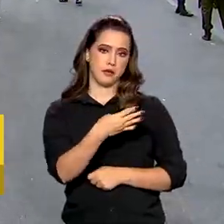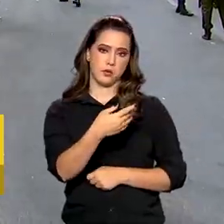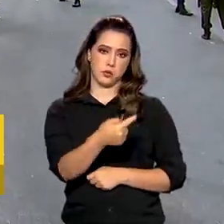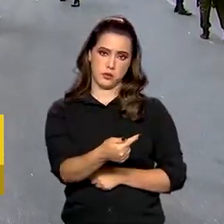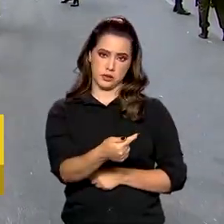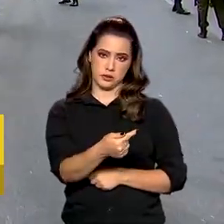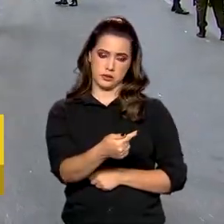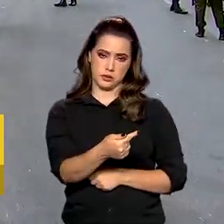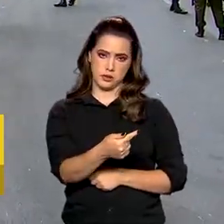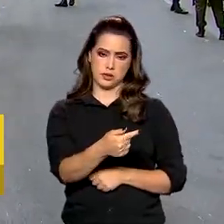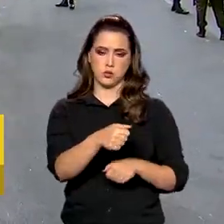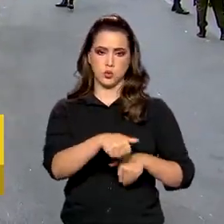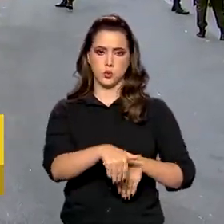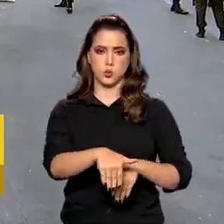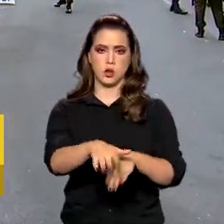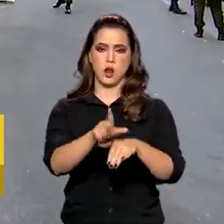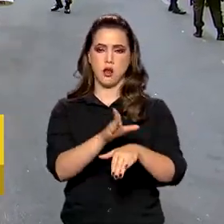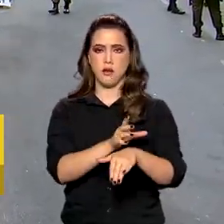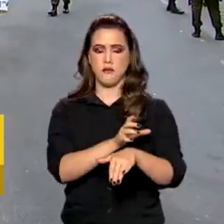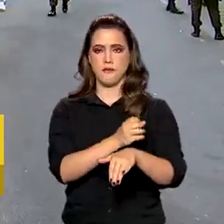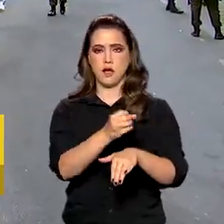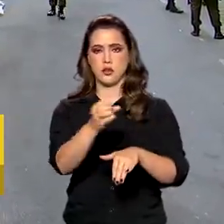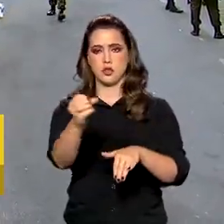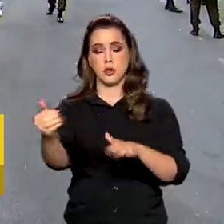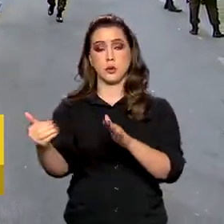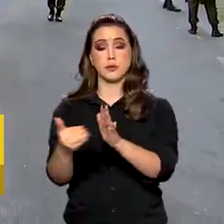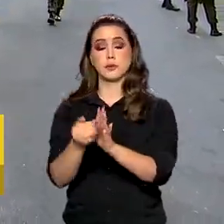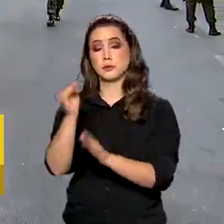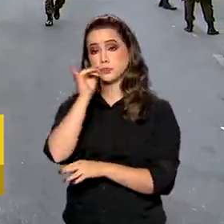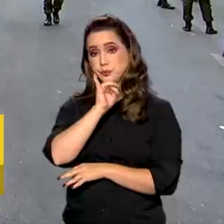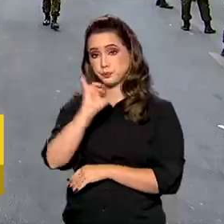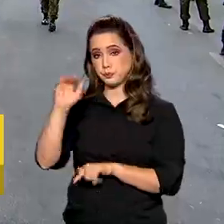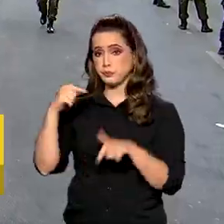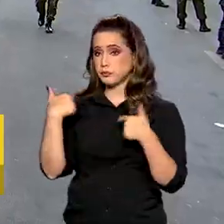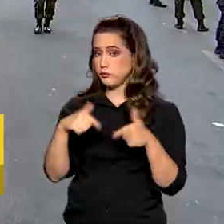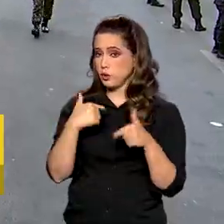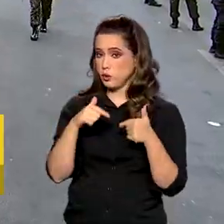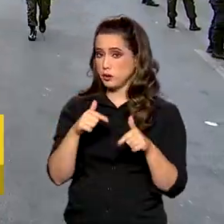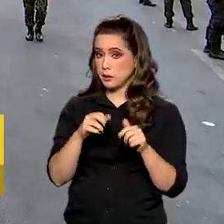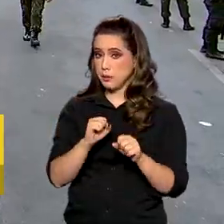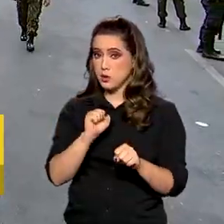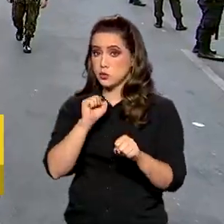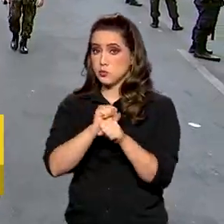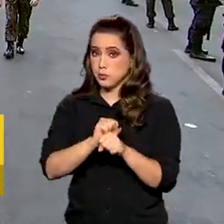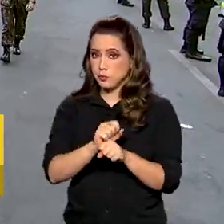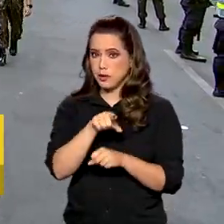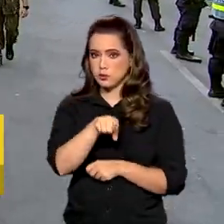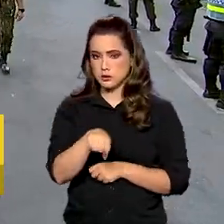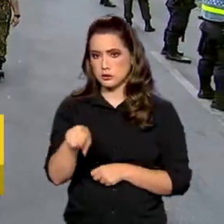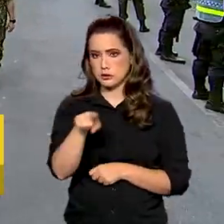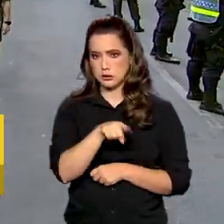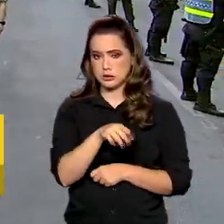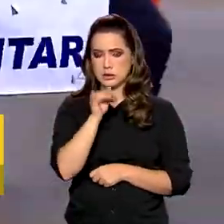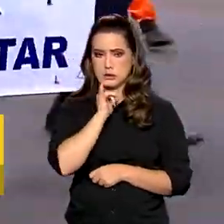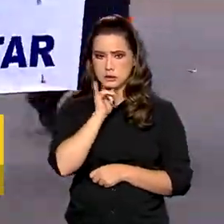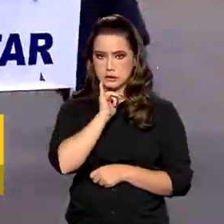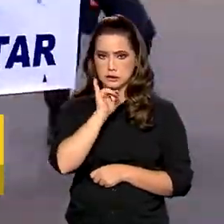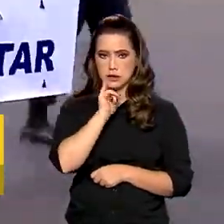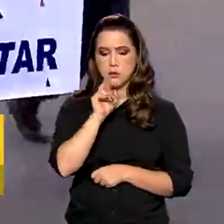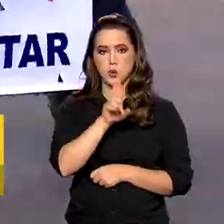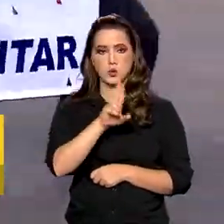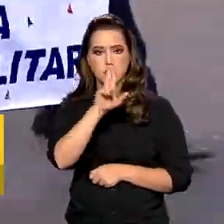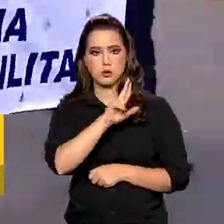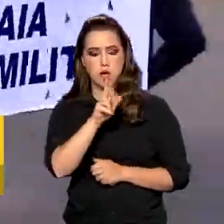se deslocaram lá para a Itália para realizar missões, principalmente de interdição. Então, eles carregavam como